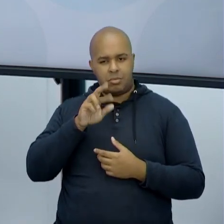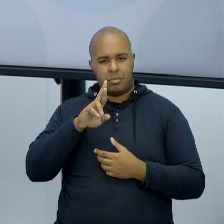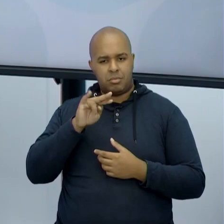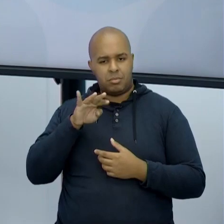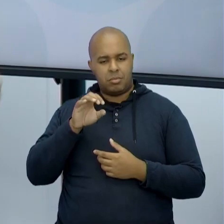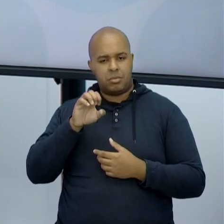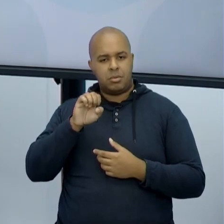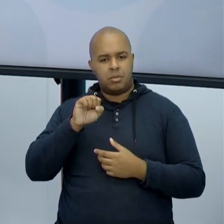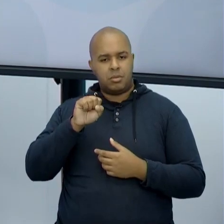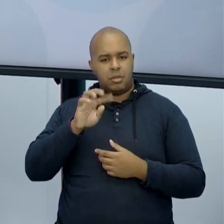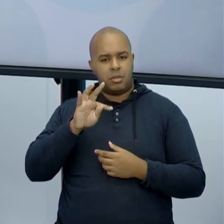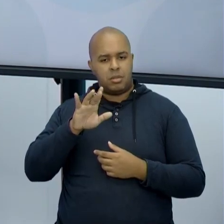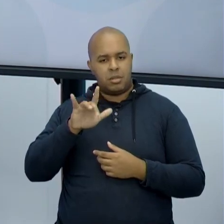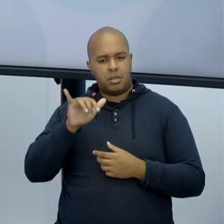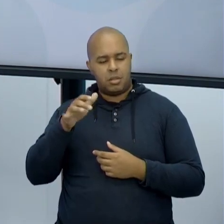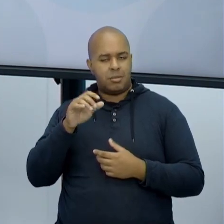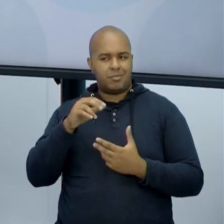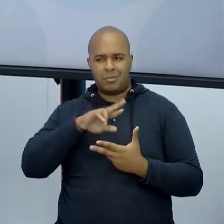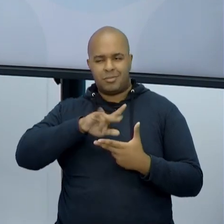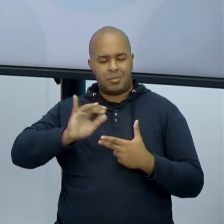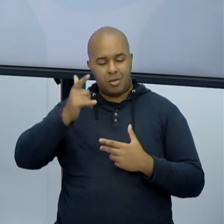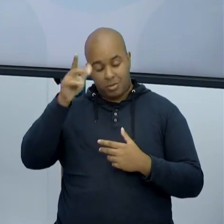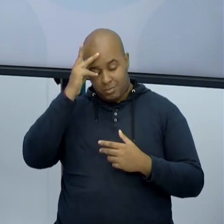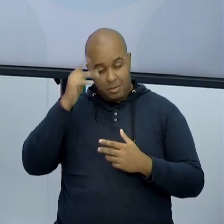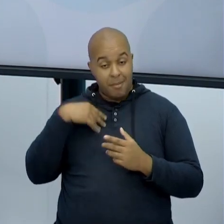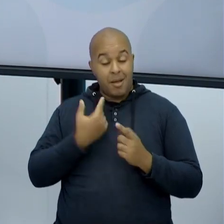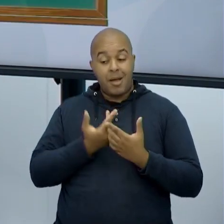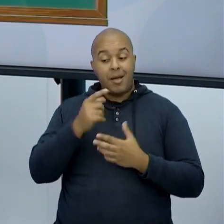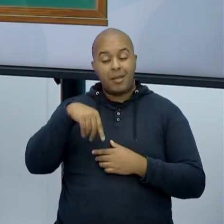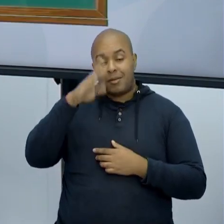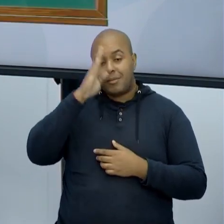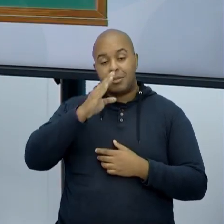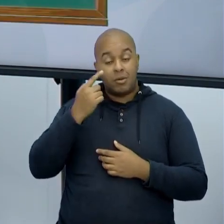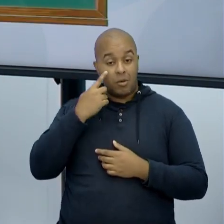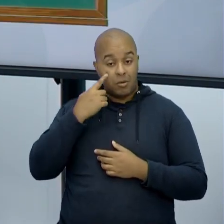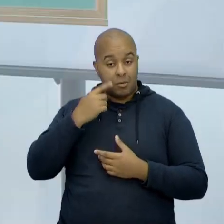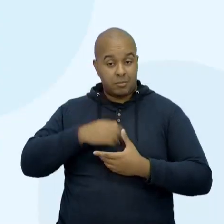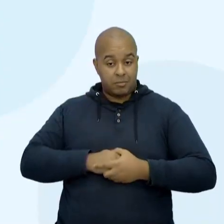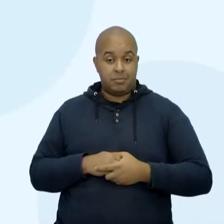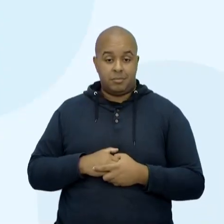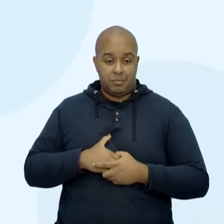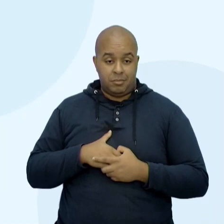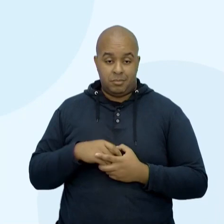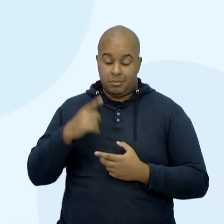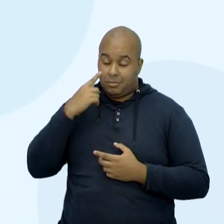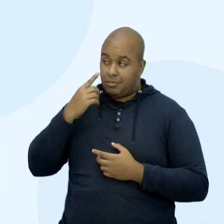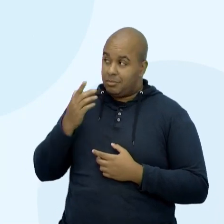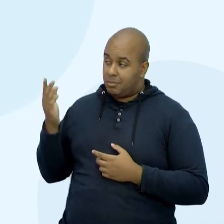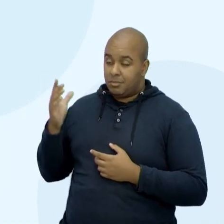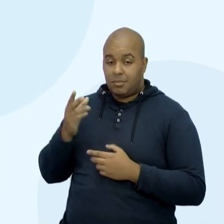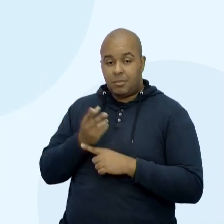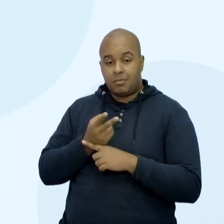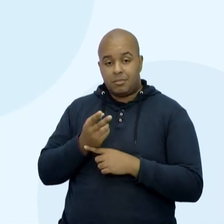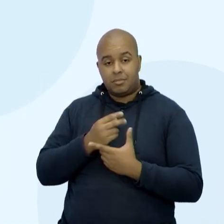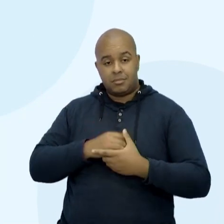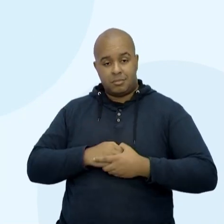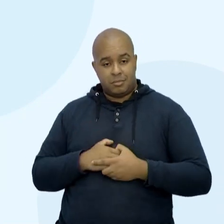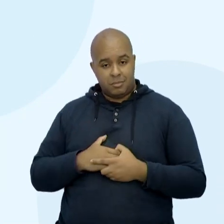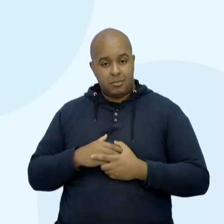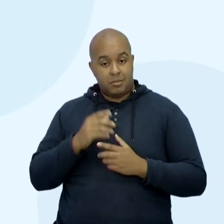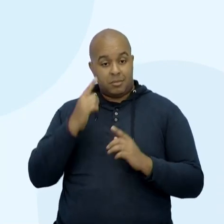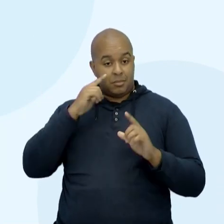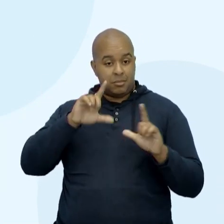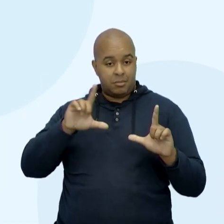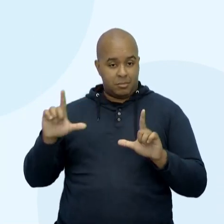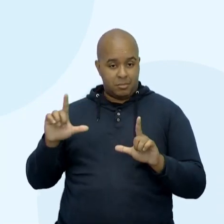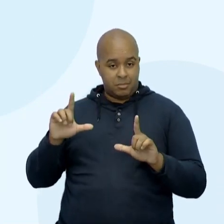Stanley Kubrick, Alfred Hitchcock, assim, mas no cinema brasileiro, olha só, tá aqui, pesquisem, tá a lousa